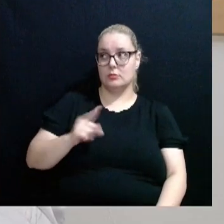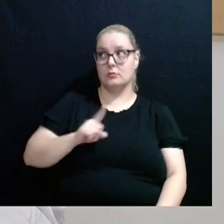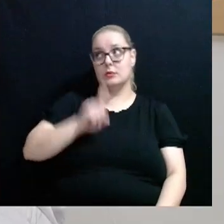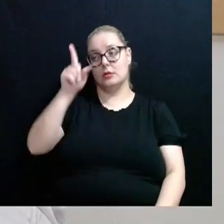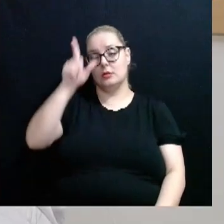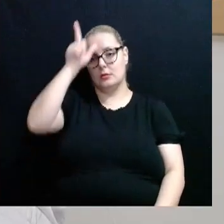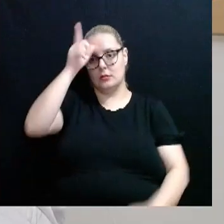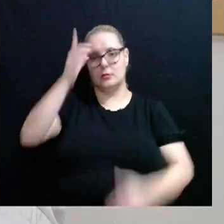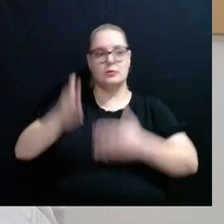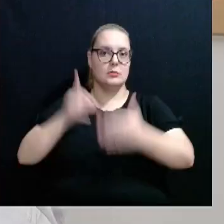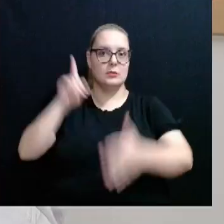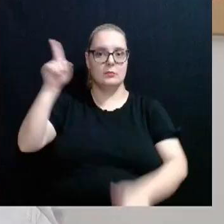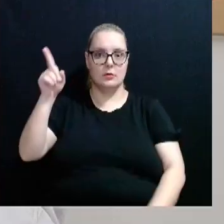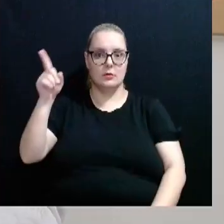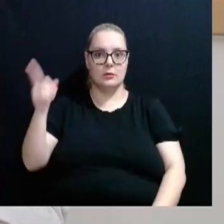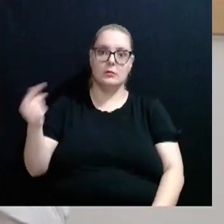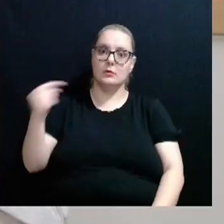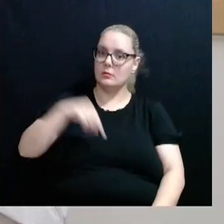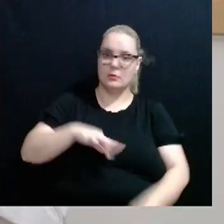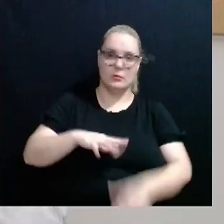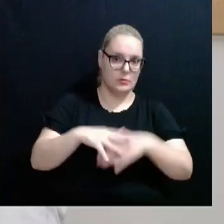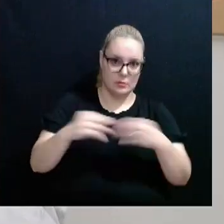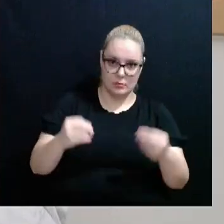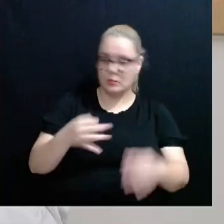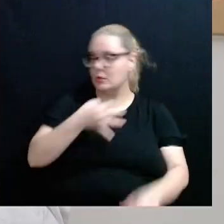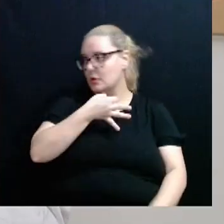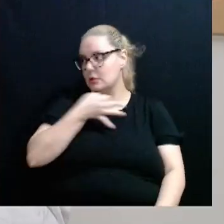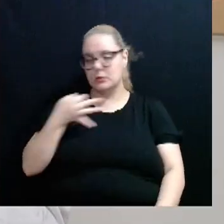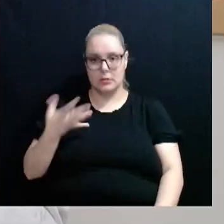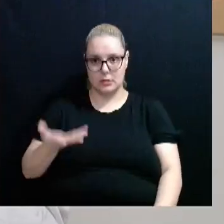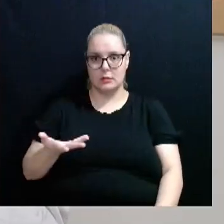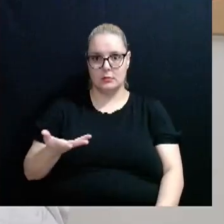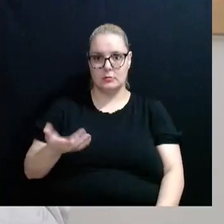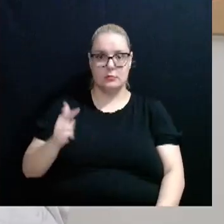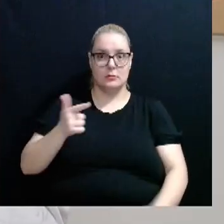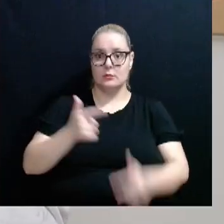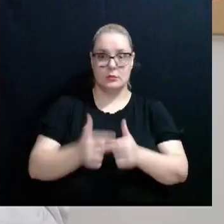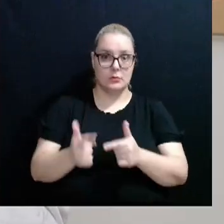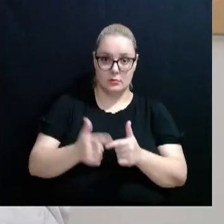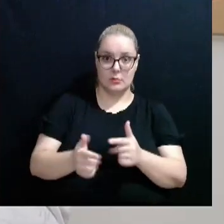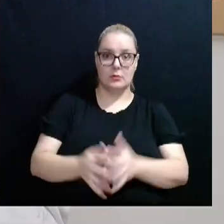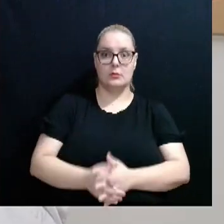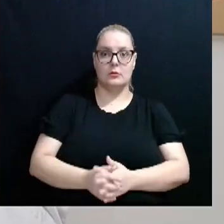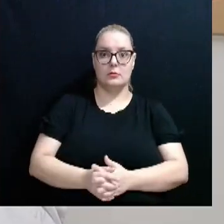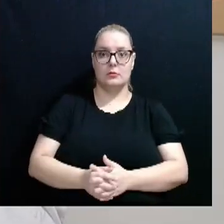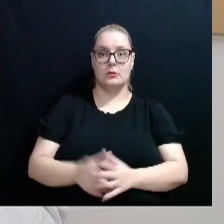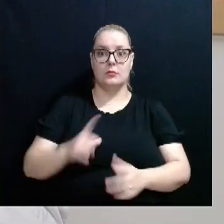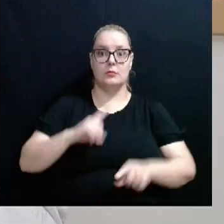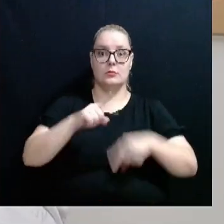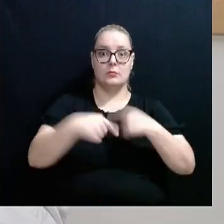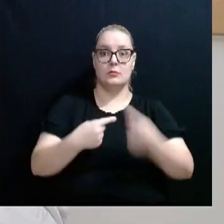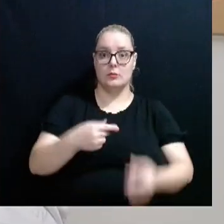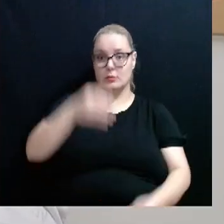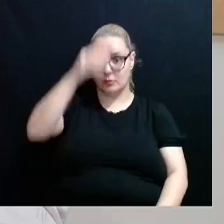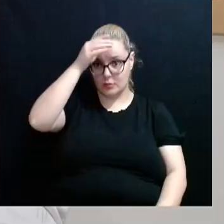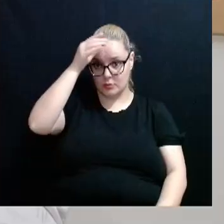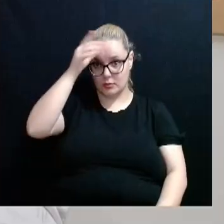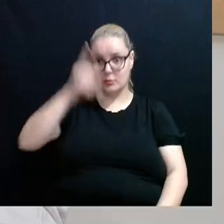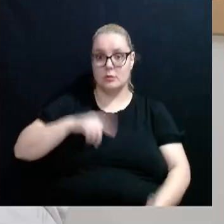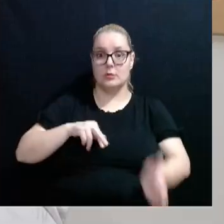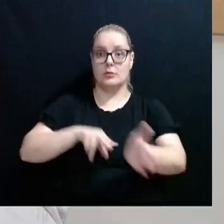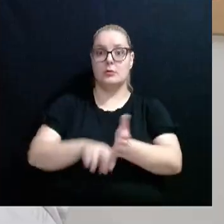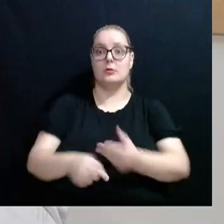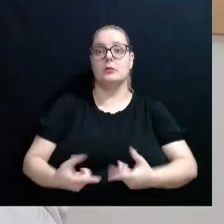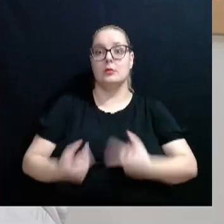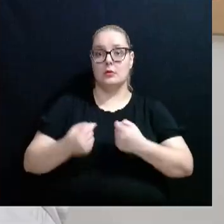voltou curado. Ótimo, sem problema. Eu tive um outro cliente que teve um diagnóstico de um câncer daqueles